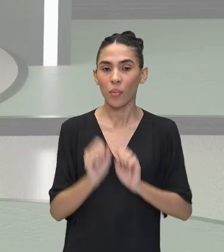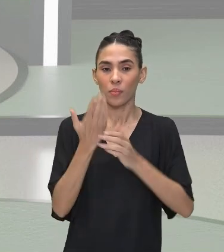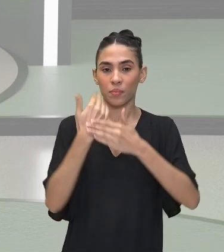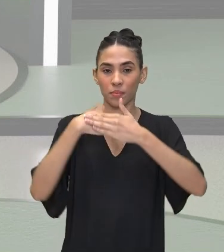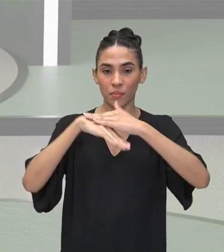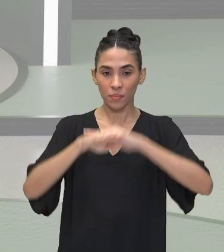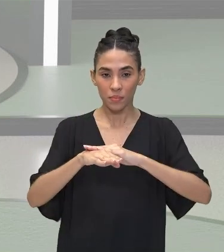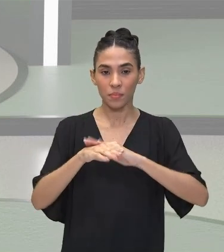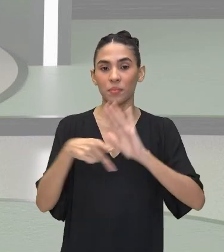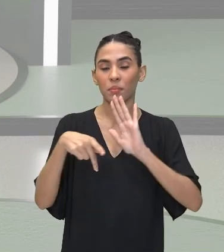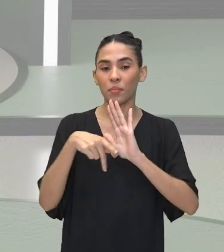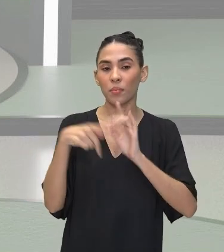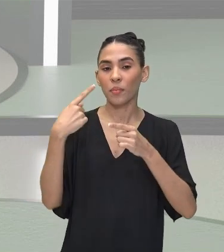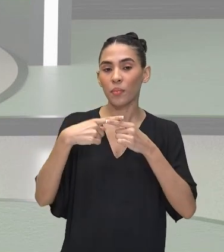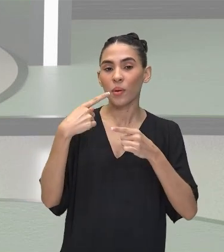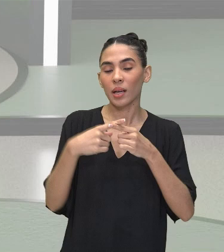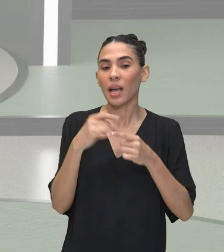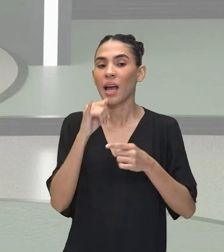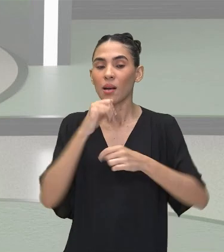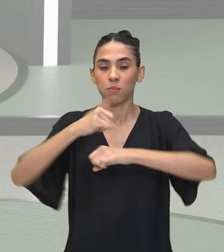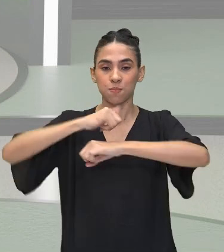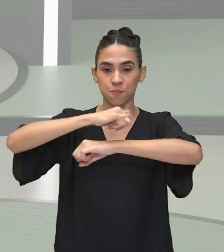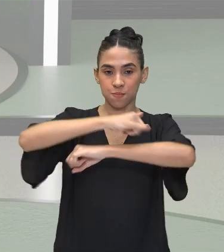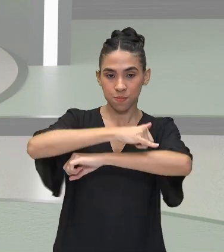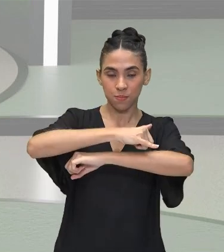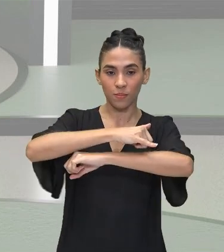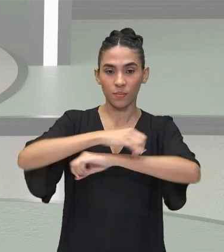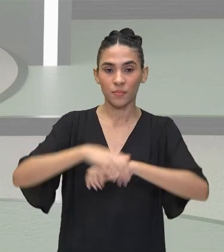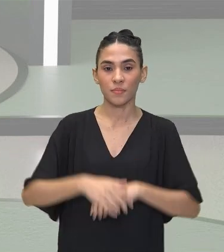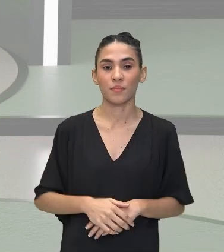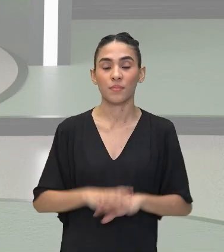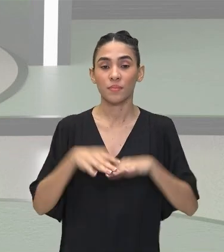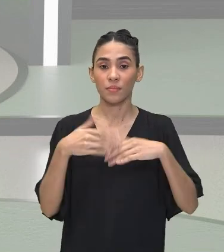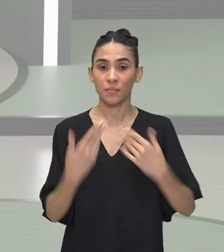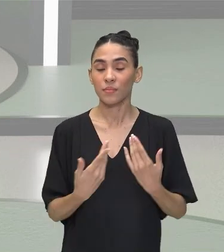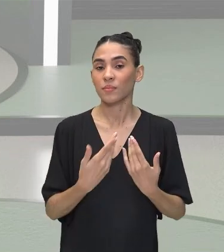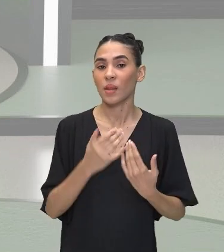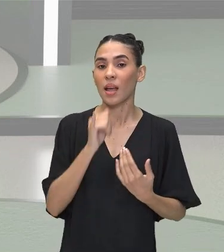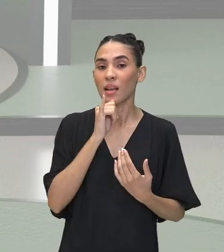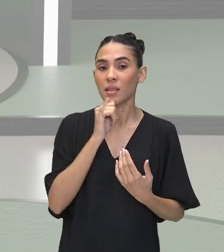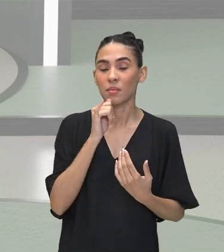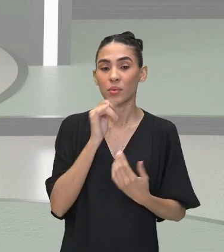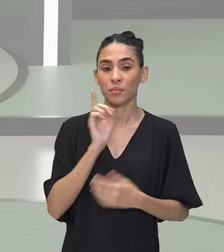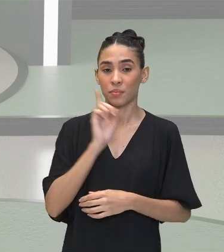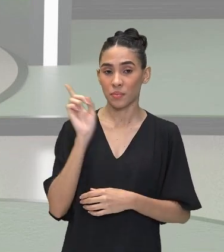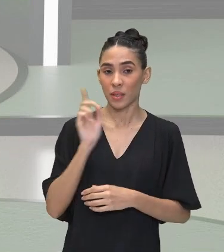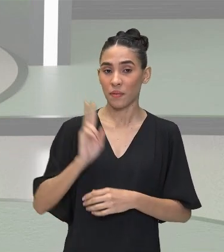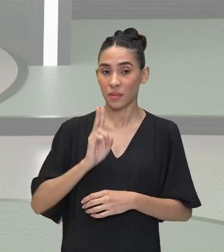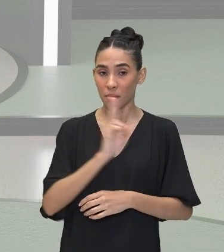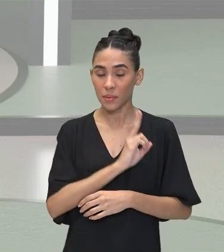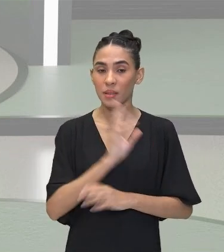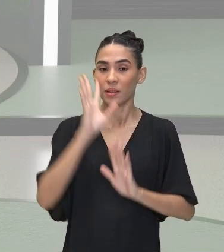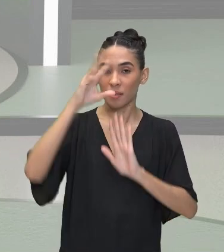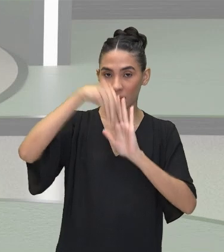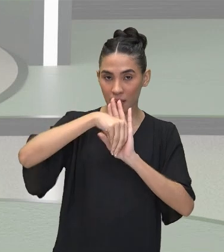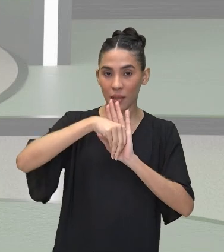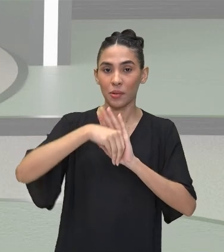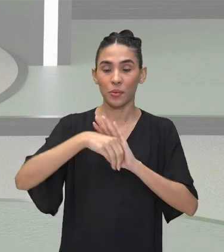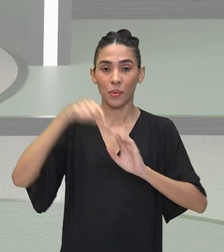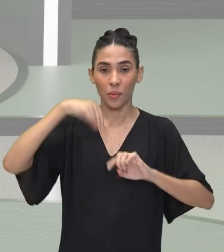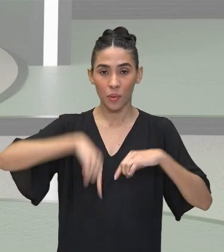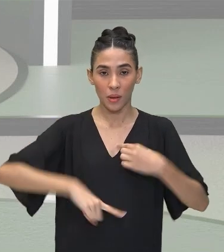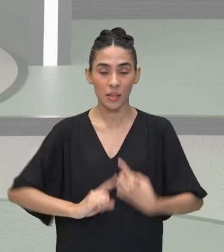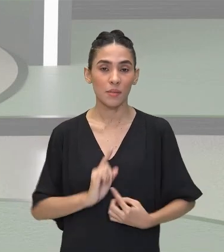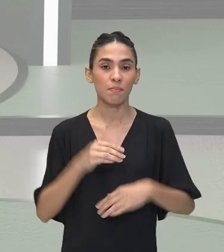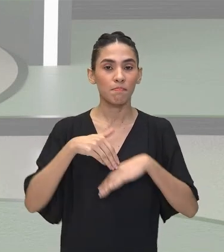armazenadas, porque elas ficam ali na gordura armazenada. Então essas lipossolúveis a gente tem no nosso organismo, mais fácil